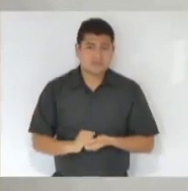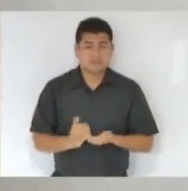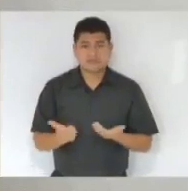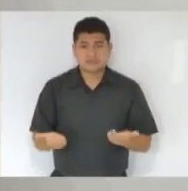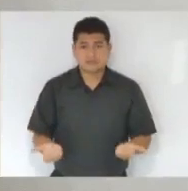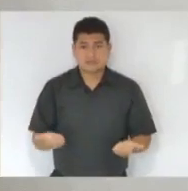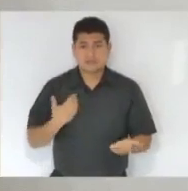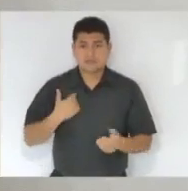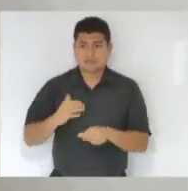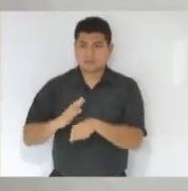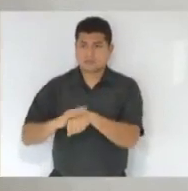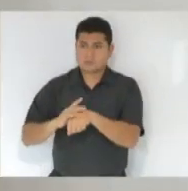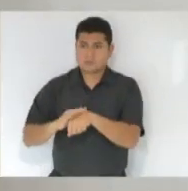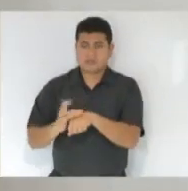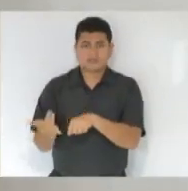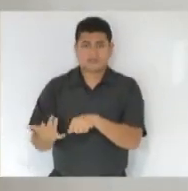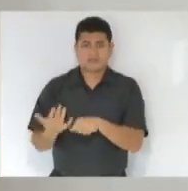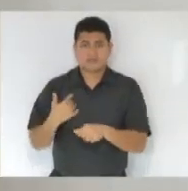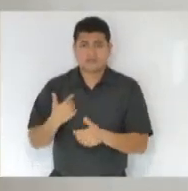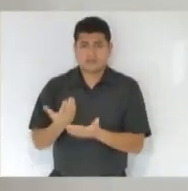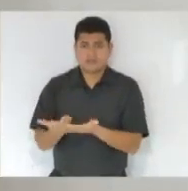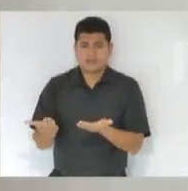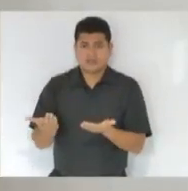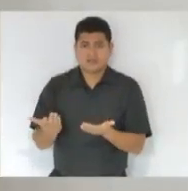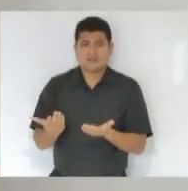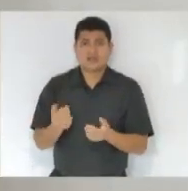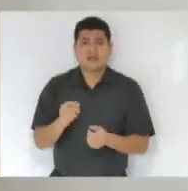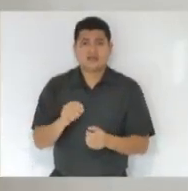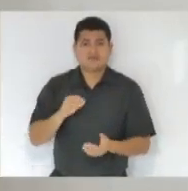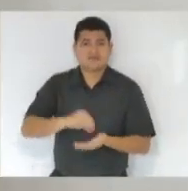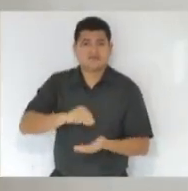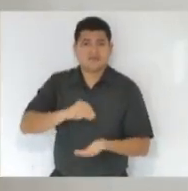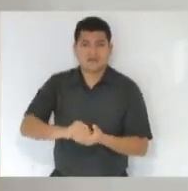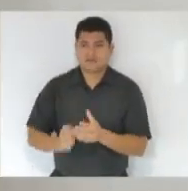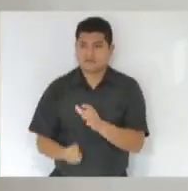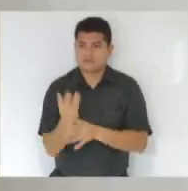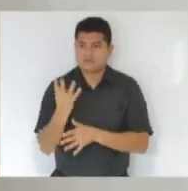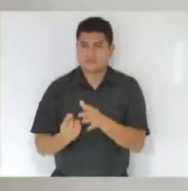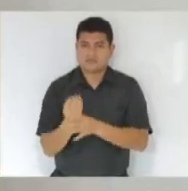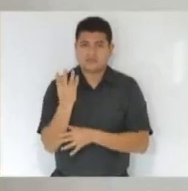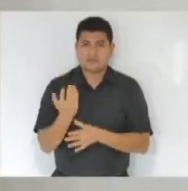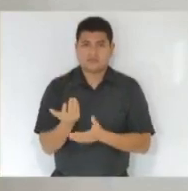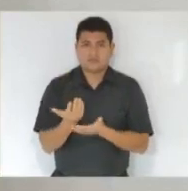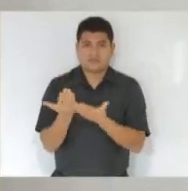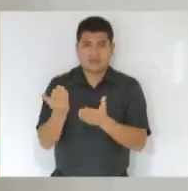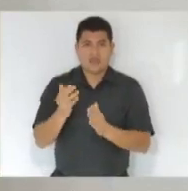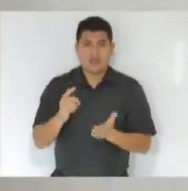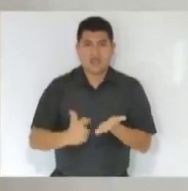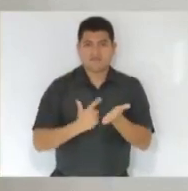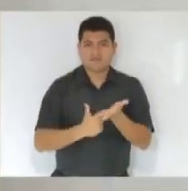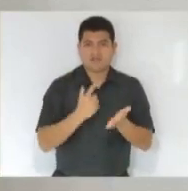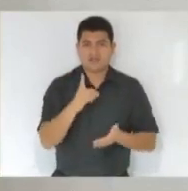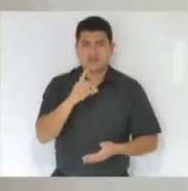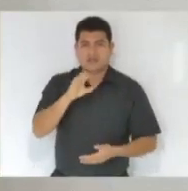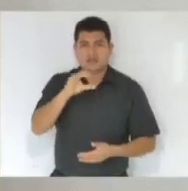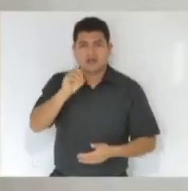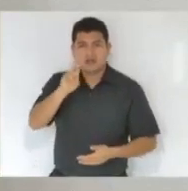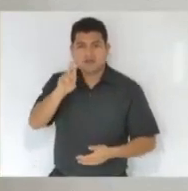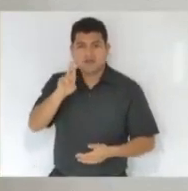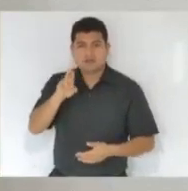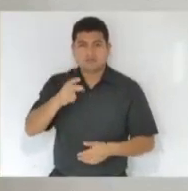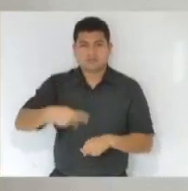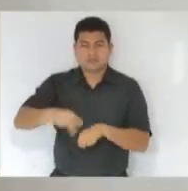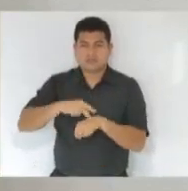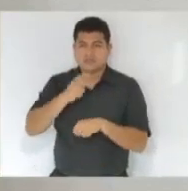tão danosa para a sociedade quanto a nossa baixa produtividade. A revista The Economist, ela fala que o Brasil está na sua longa